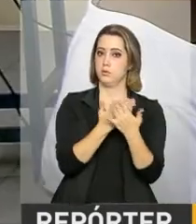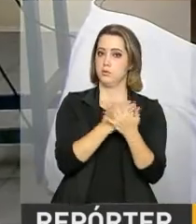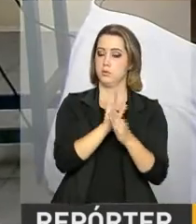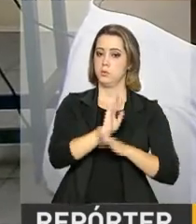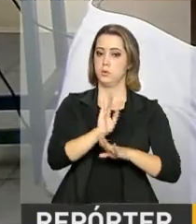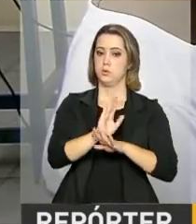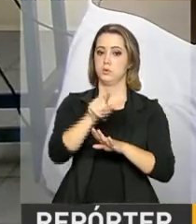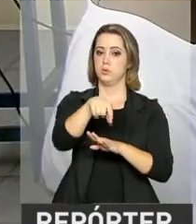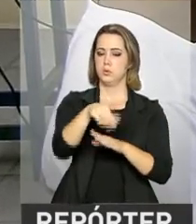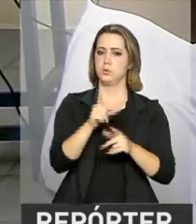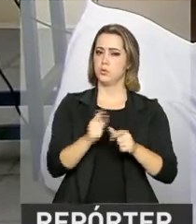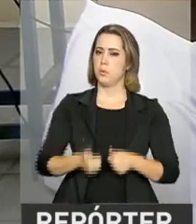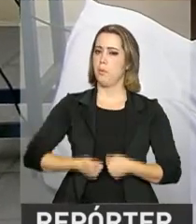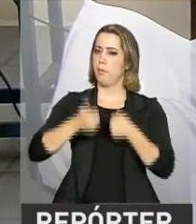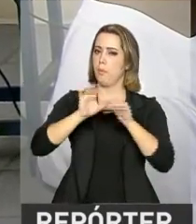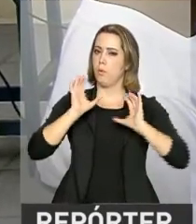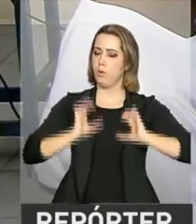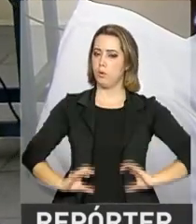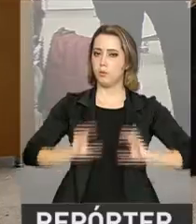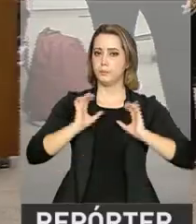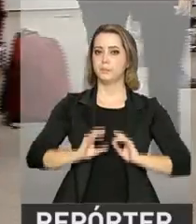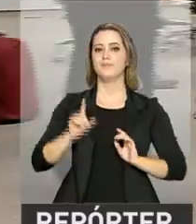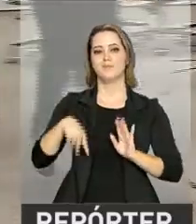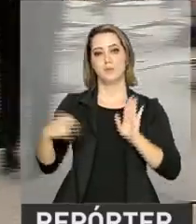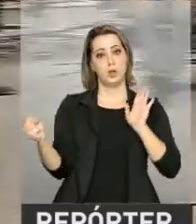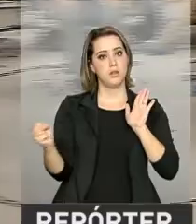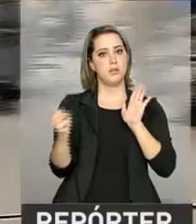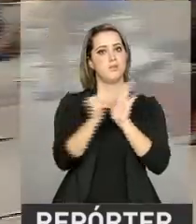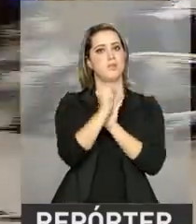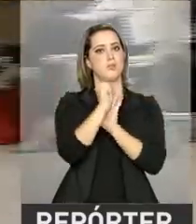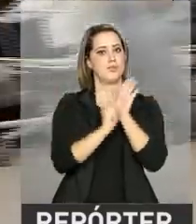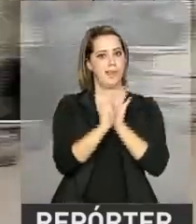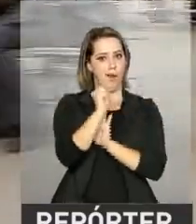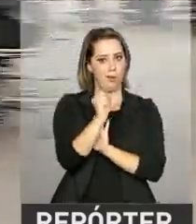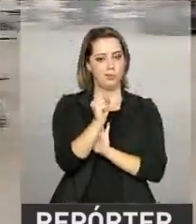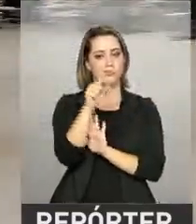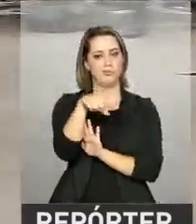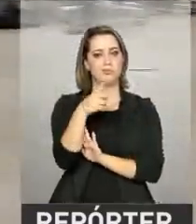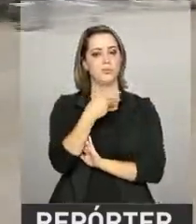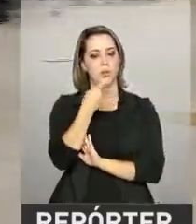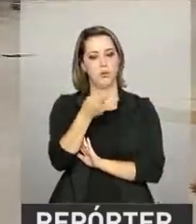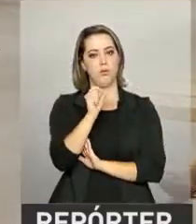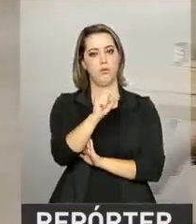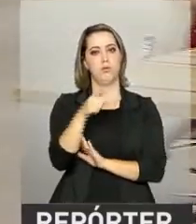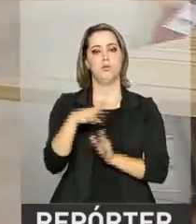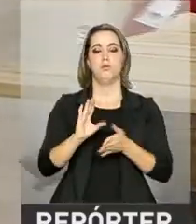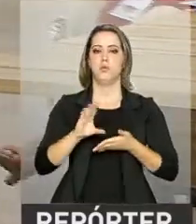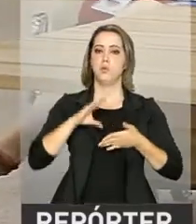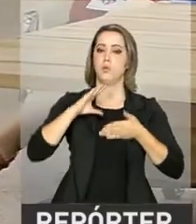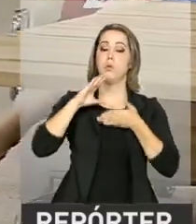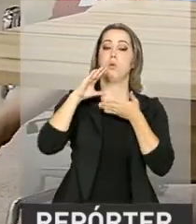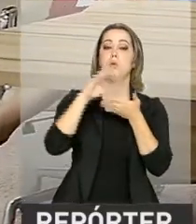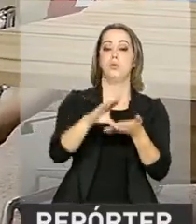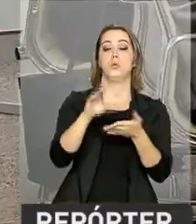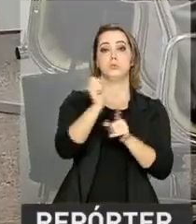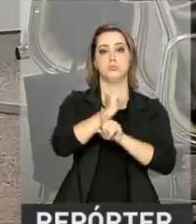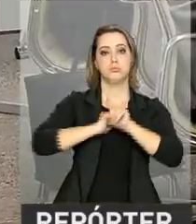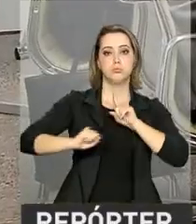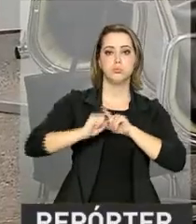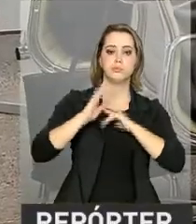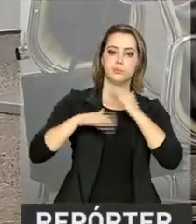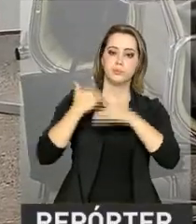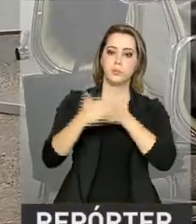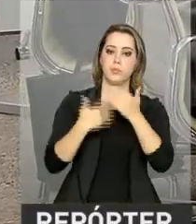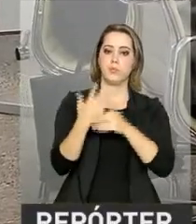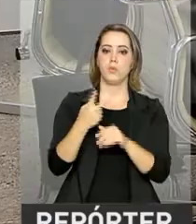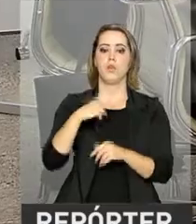complementar a formação dos cidadãos do século XXI. Essa é uma das recomendações do Conselho de Desenvolvimento Econômico e Social.